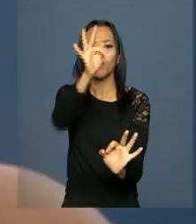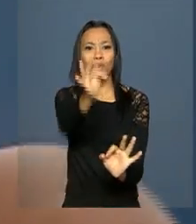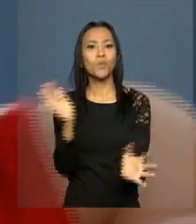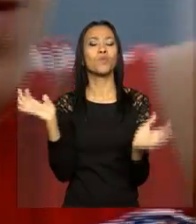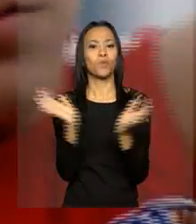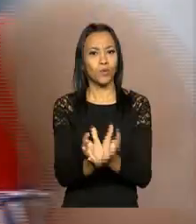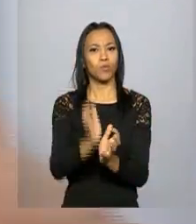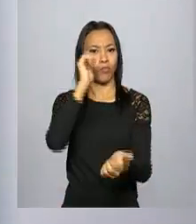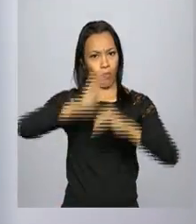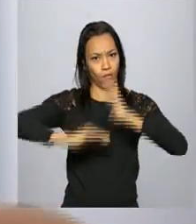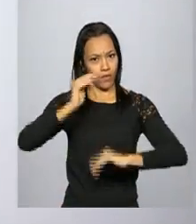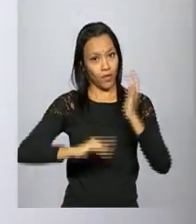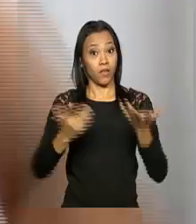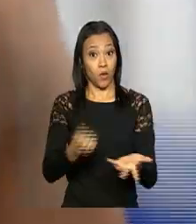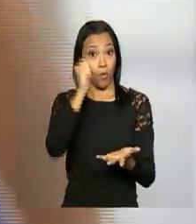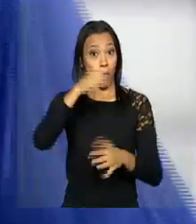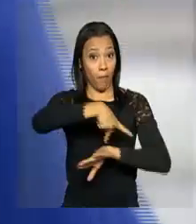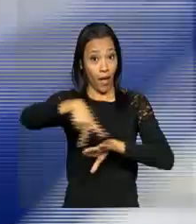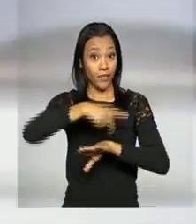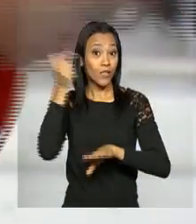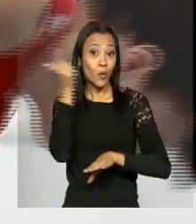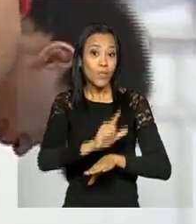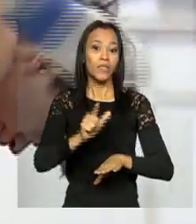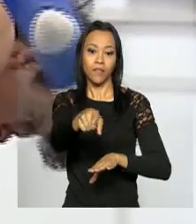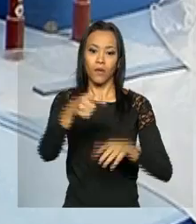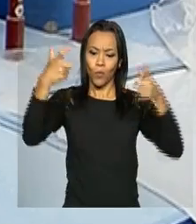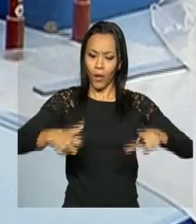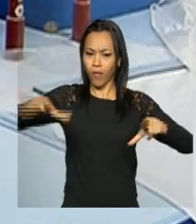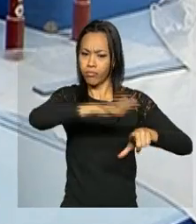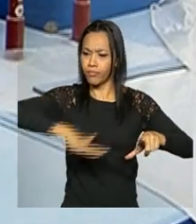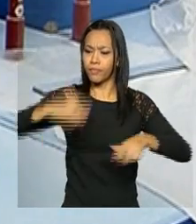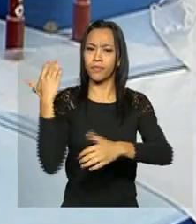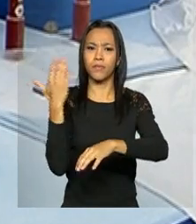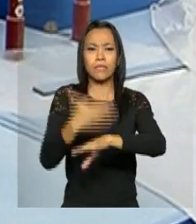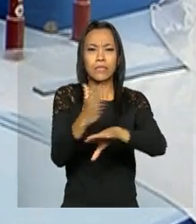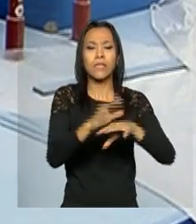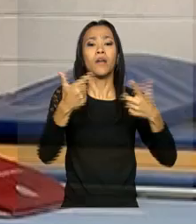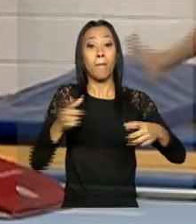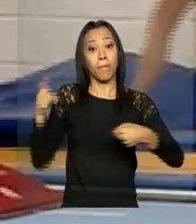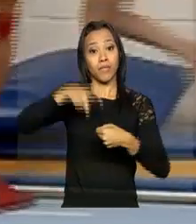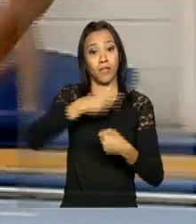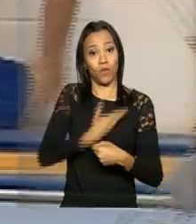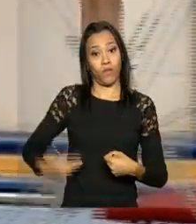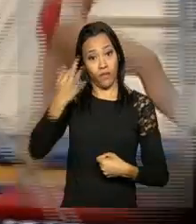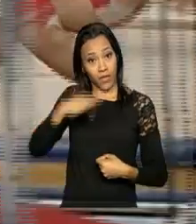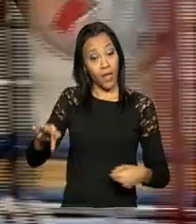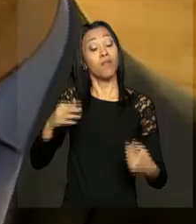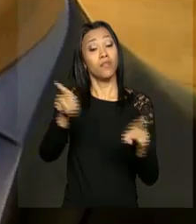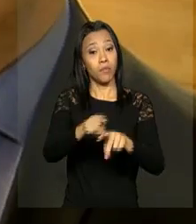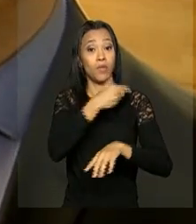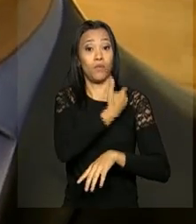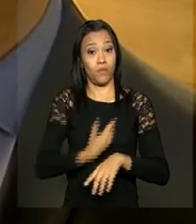gerações de atletas. O país ganhou o primeiro Centro Paralímpico Brasileiro, uma parceria entre entre o governo federal e o governo de São